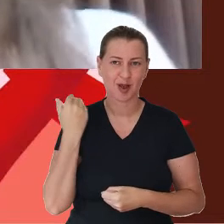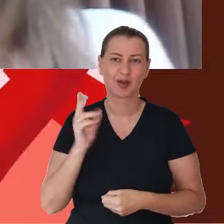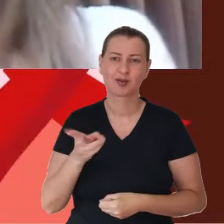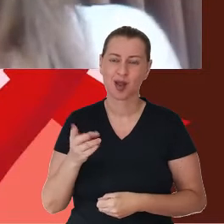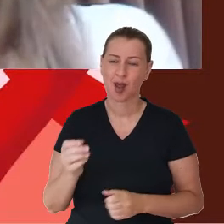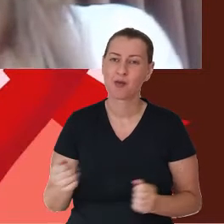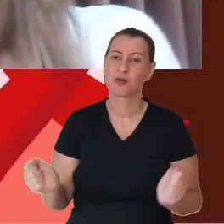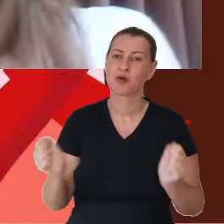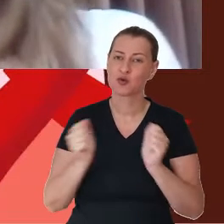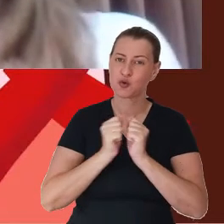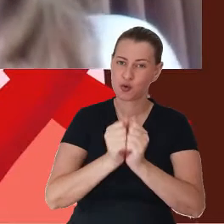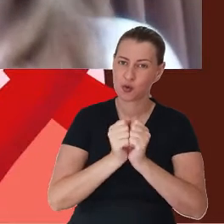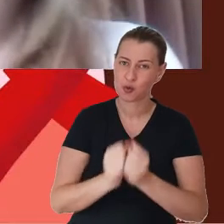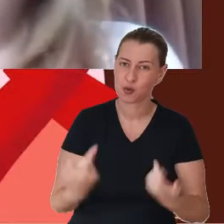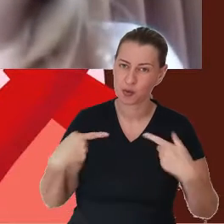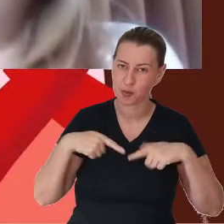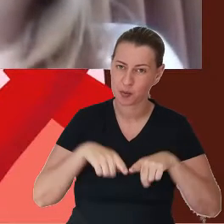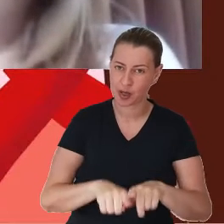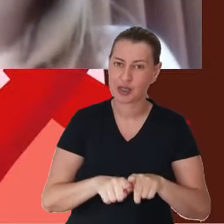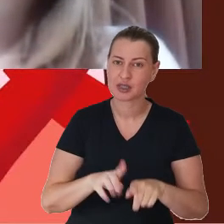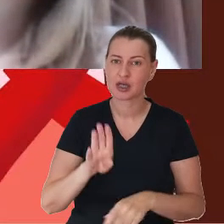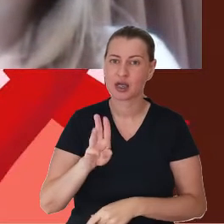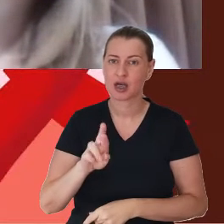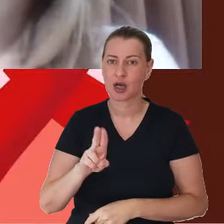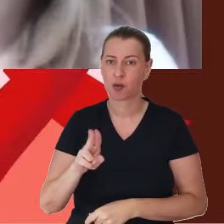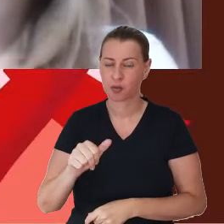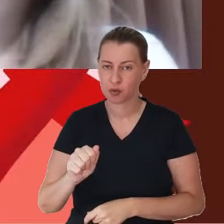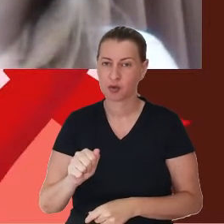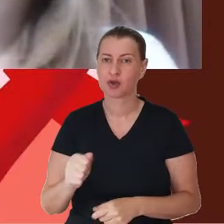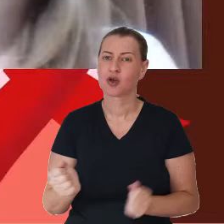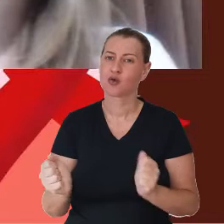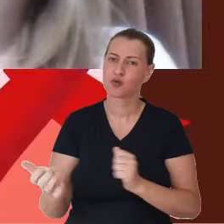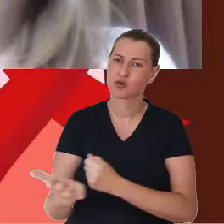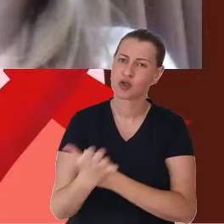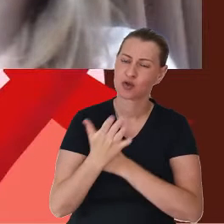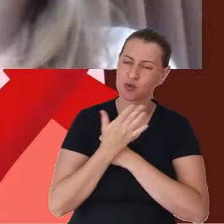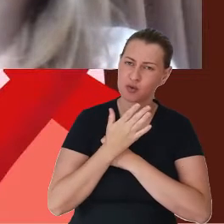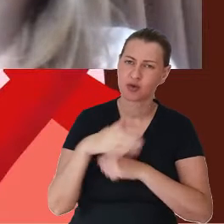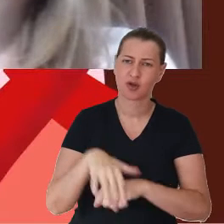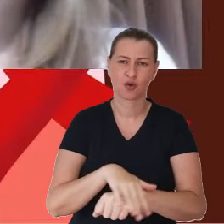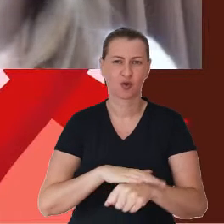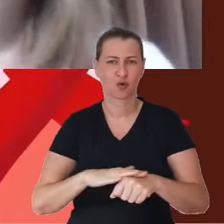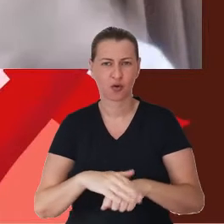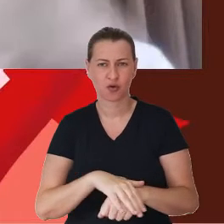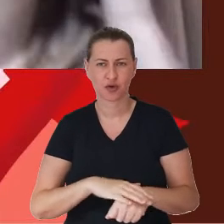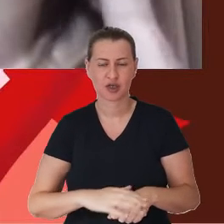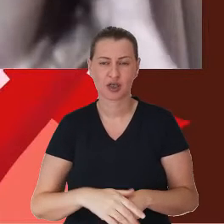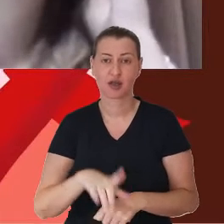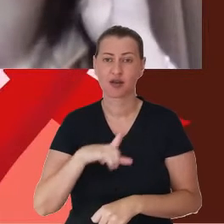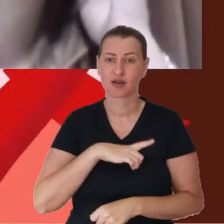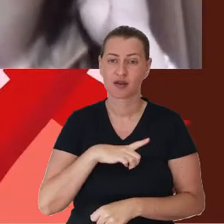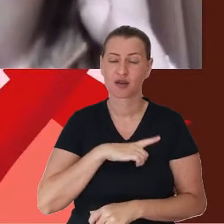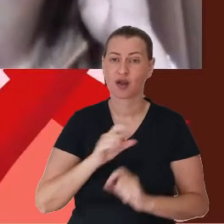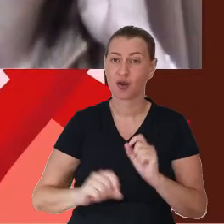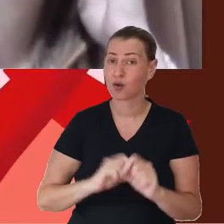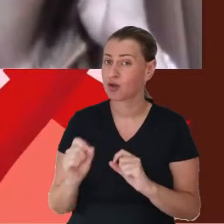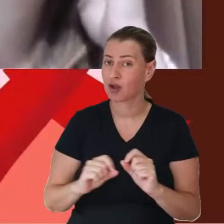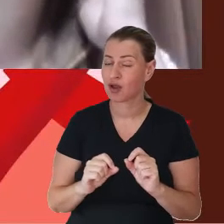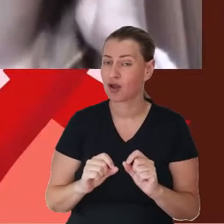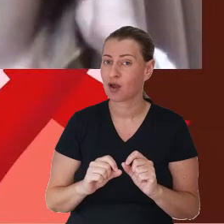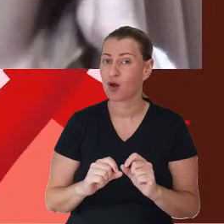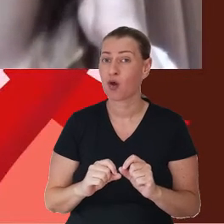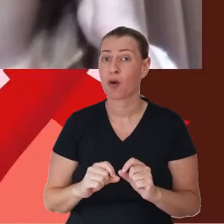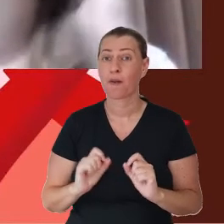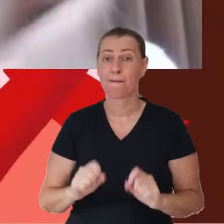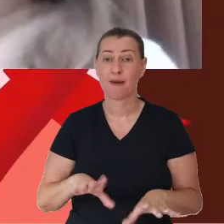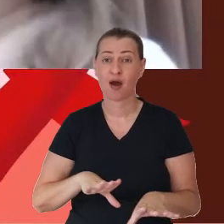A Bruna sempre aqui disponível, nos ajudando, querendo conversar um pouco. A gente teve uma formação de profissionais há pouco tempo atrás aqui